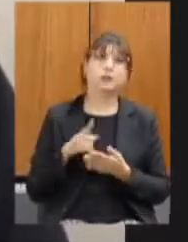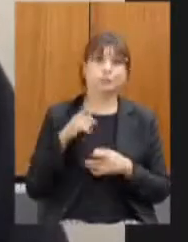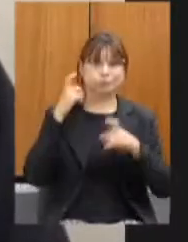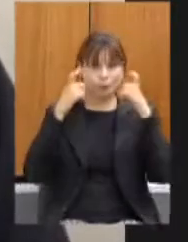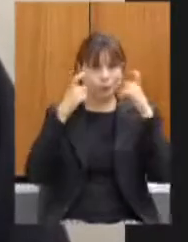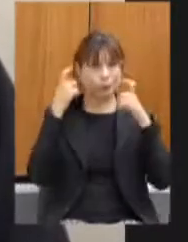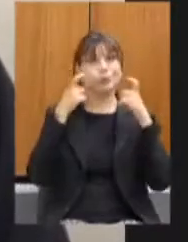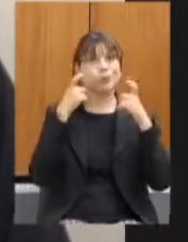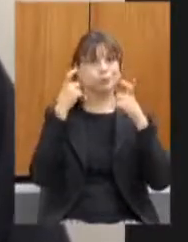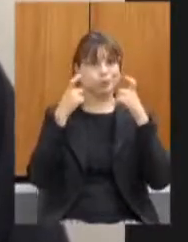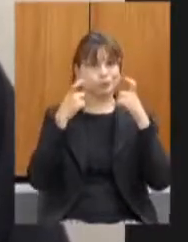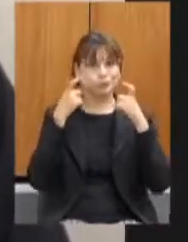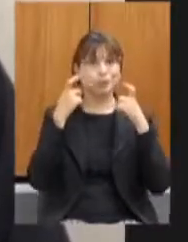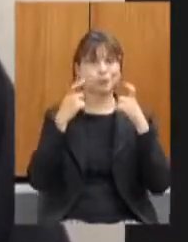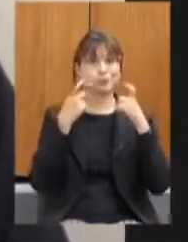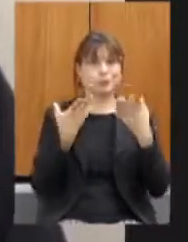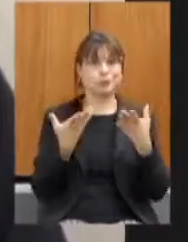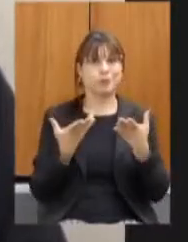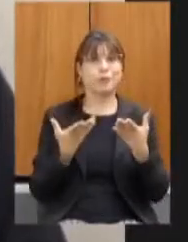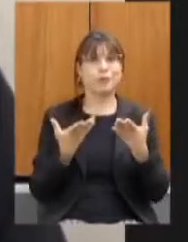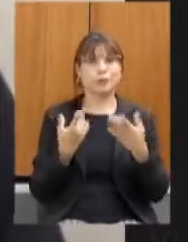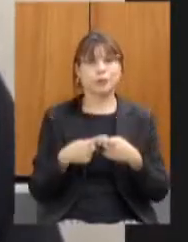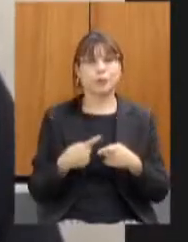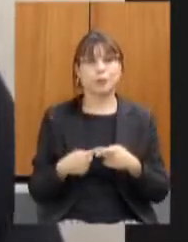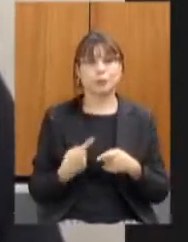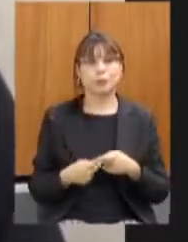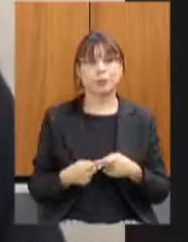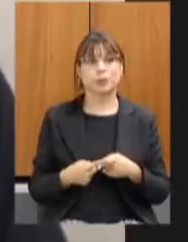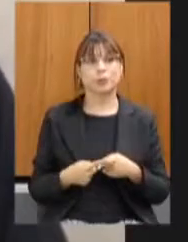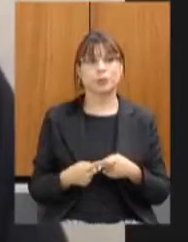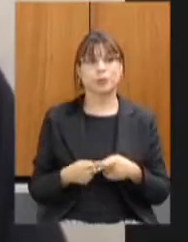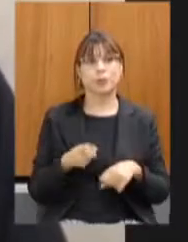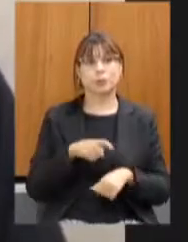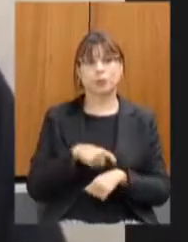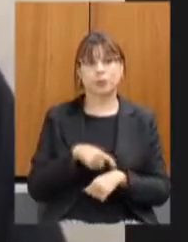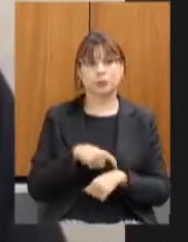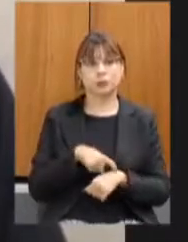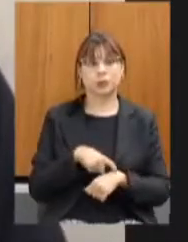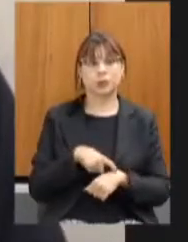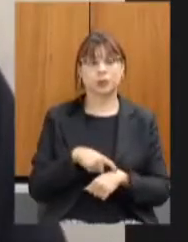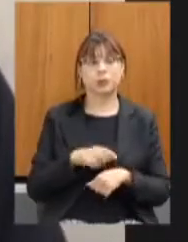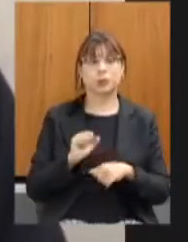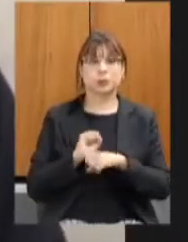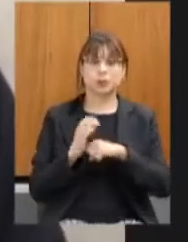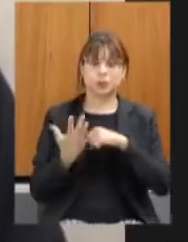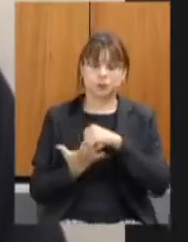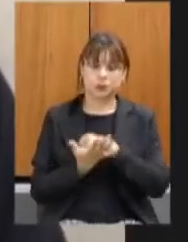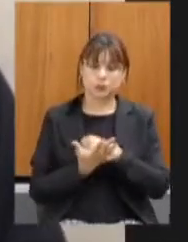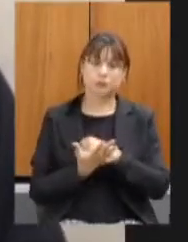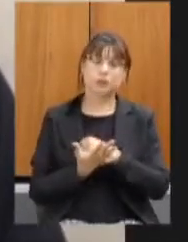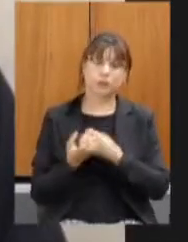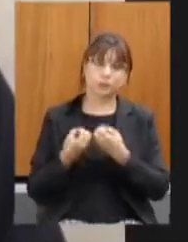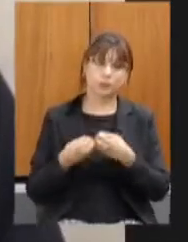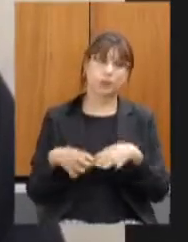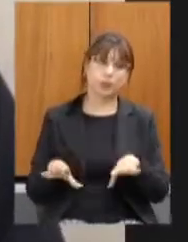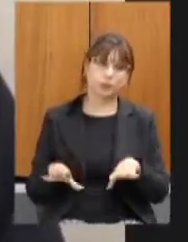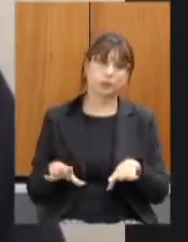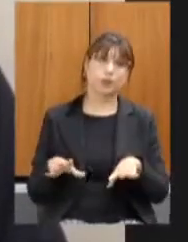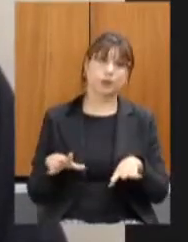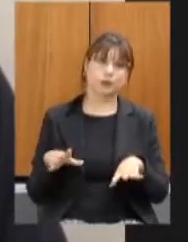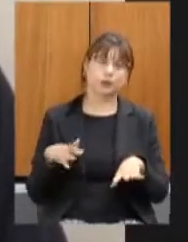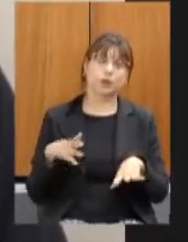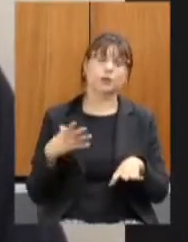muita gente principalmente é quando se trata em um momento onde Essa anemia afeta muito ansiedade e stress essas pessoas